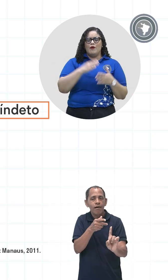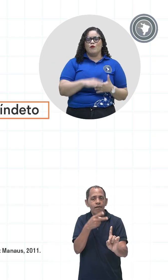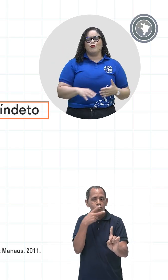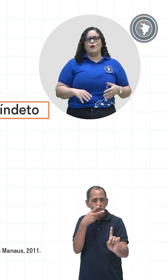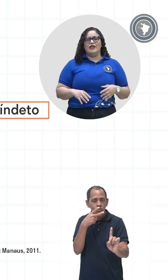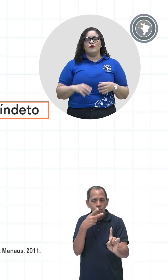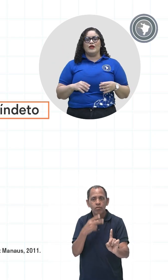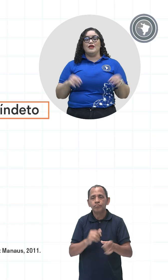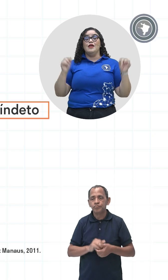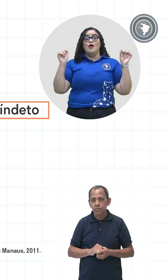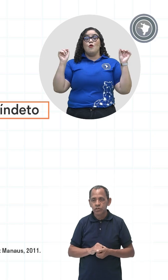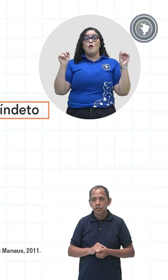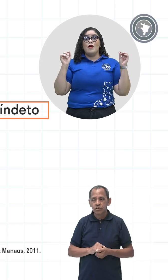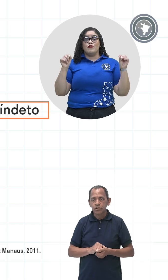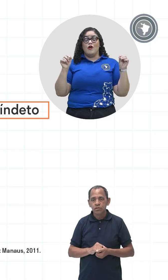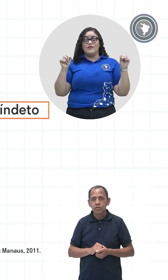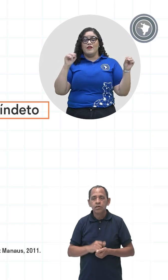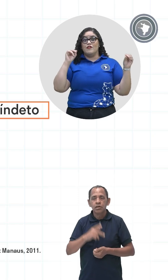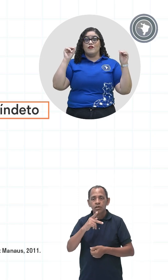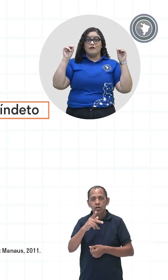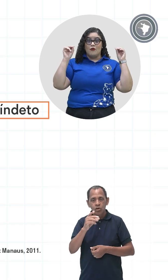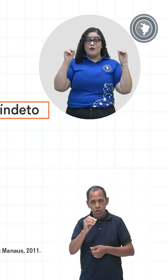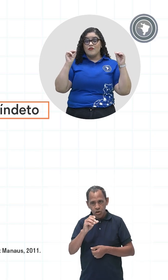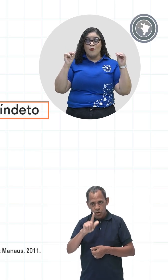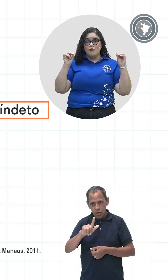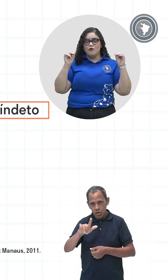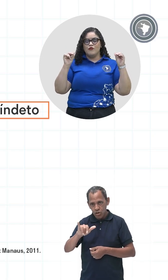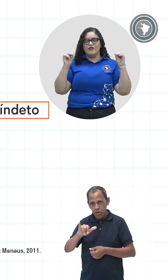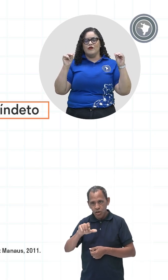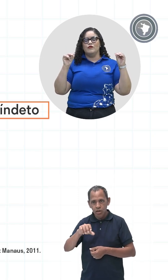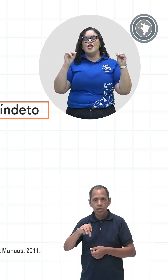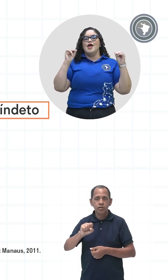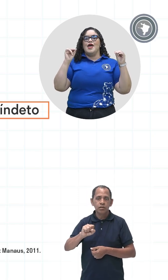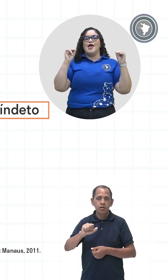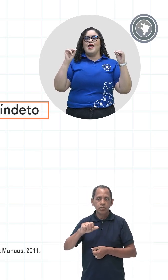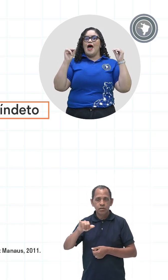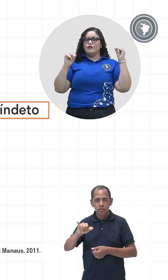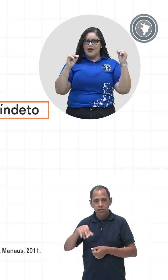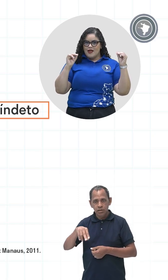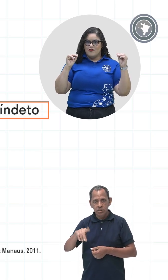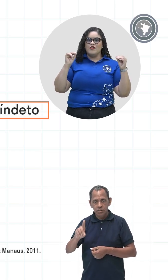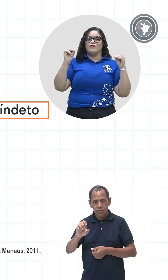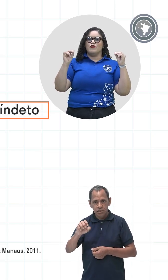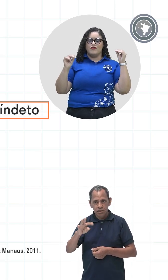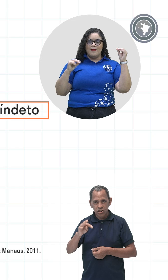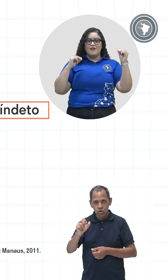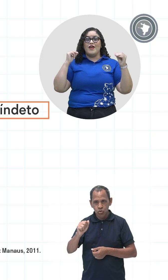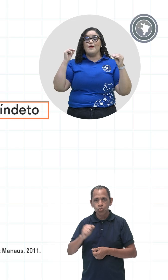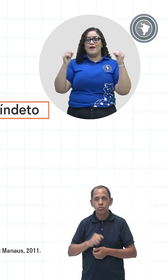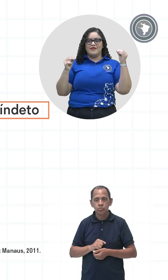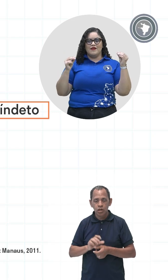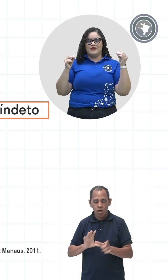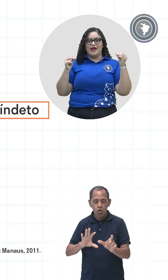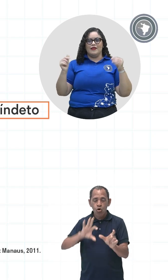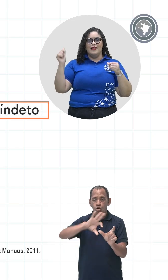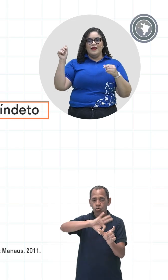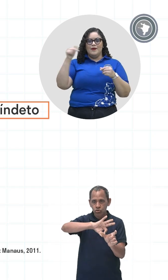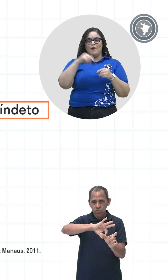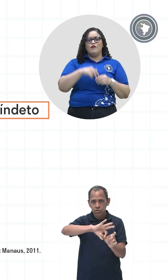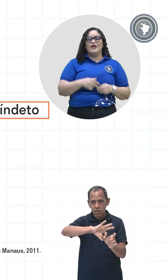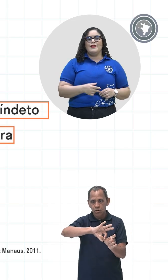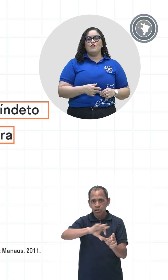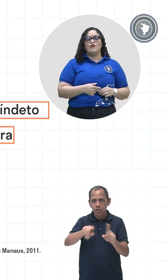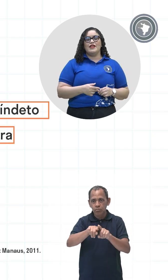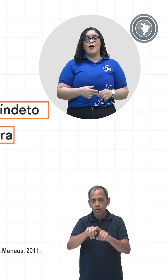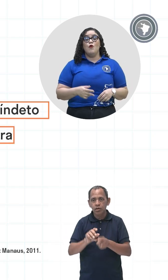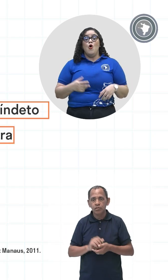muito bem construído aqui com a nossa conjunção alternativa, justamente a repetição dela. E